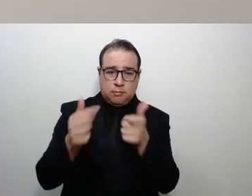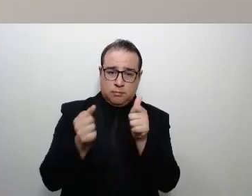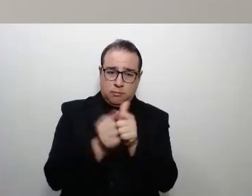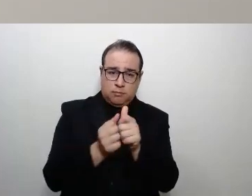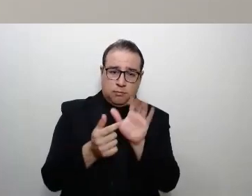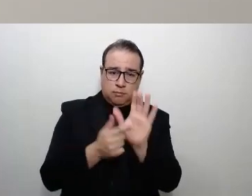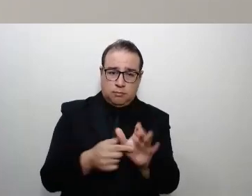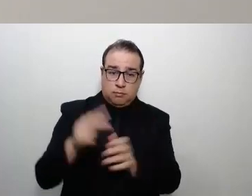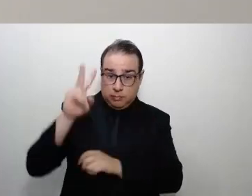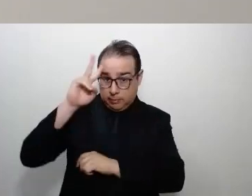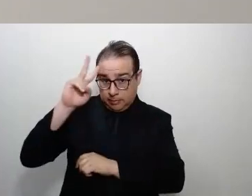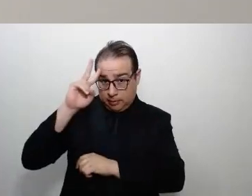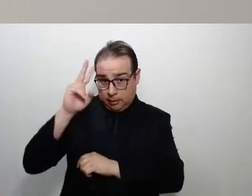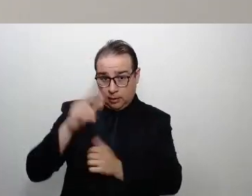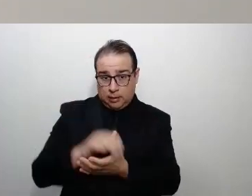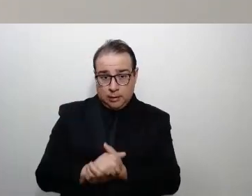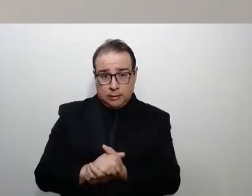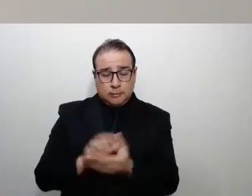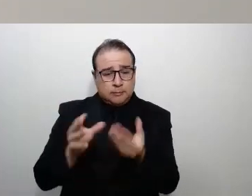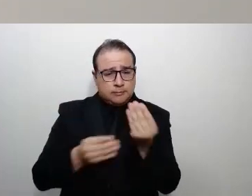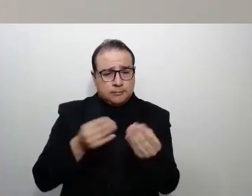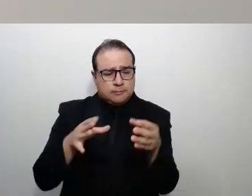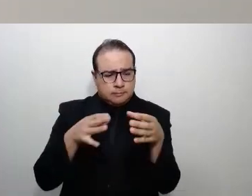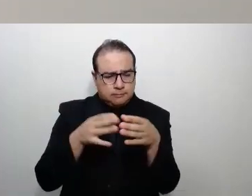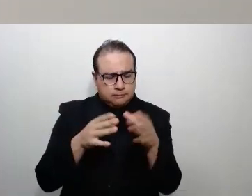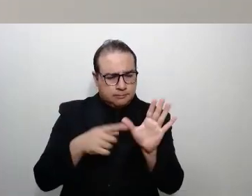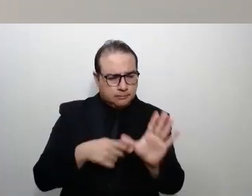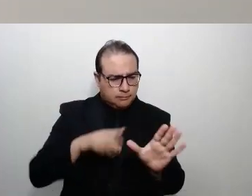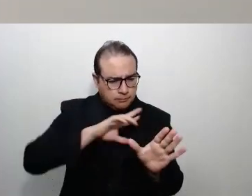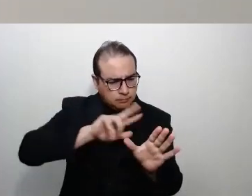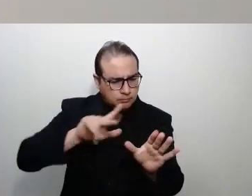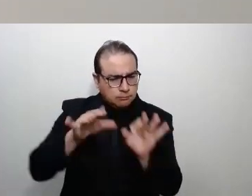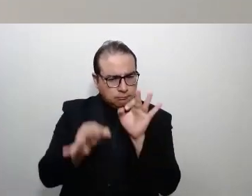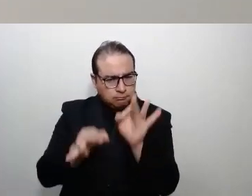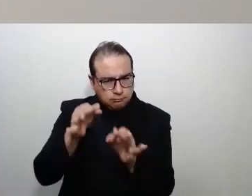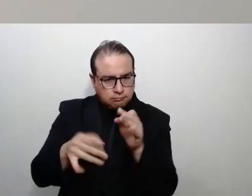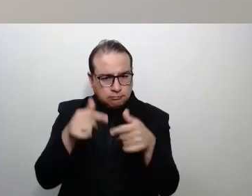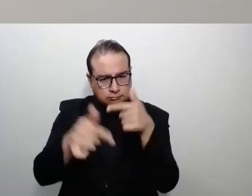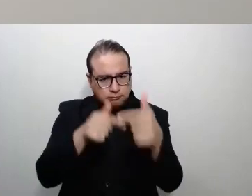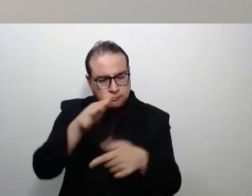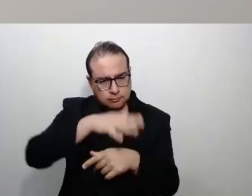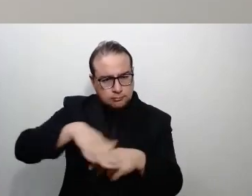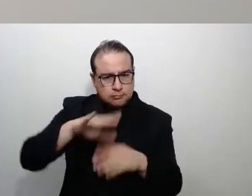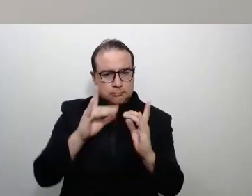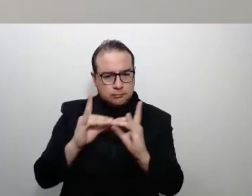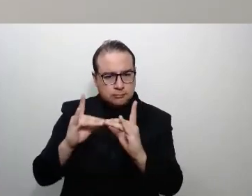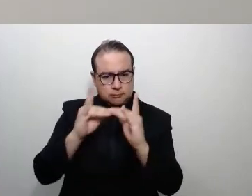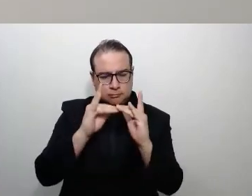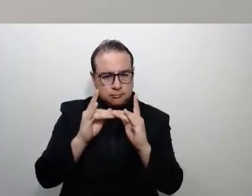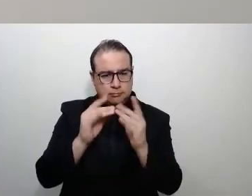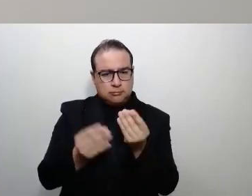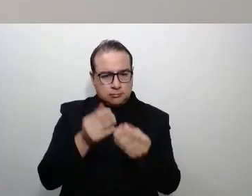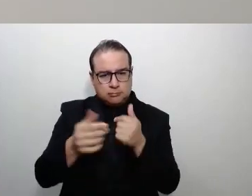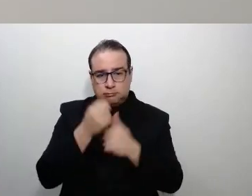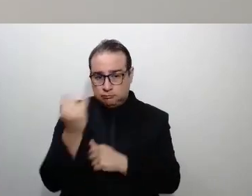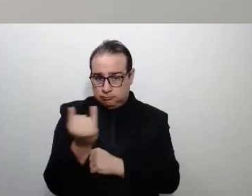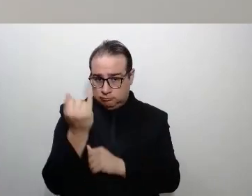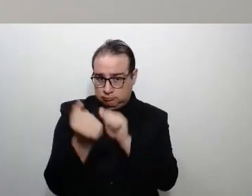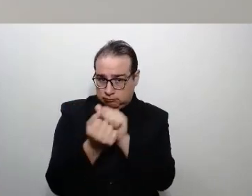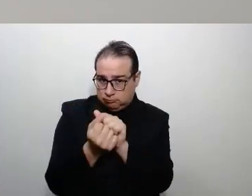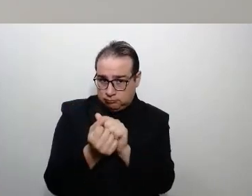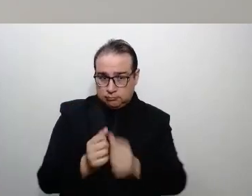desde segunda-feira tanto os desembargadores quanto os juízes que trabalham na corregedoria foram muito importantes